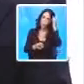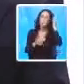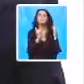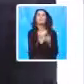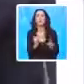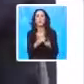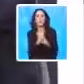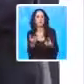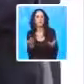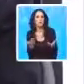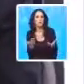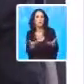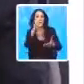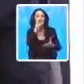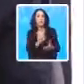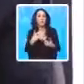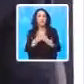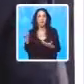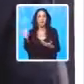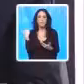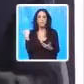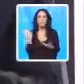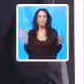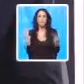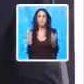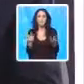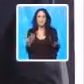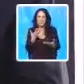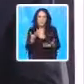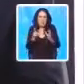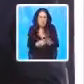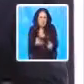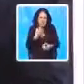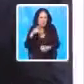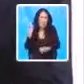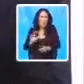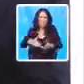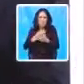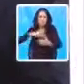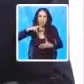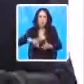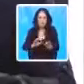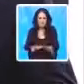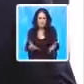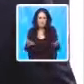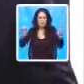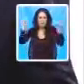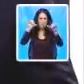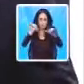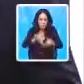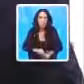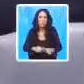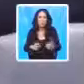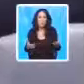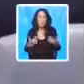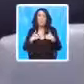Porquê? Porque o governo que nós tivemos foi indisciplinado, conduziu o país a uma situação de penúria